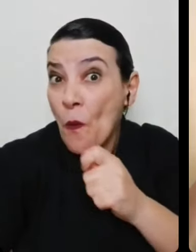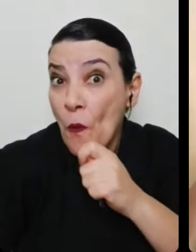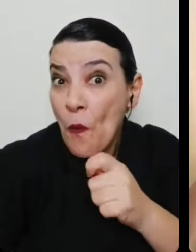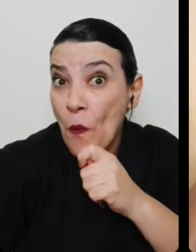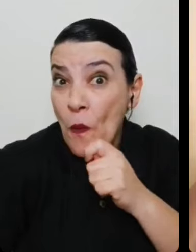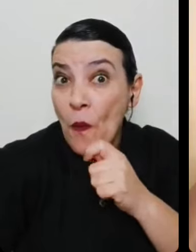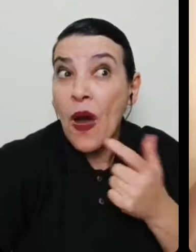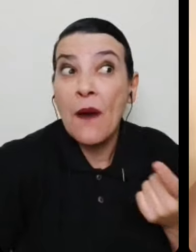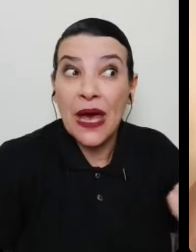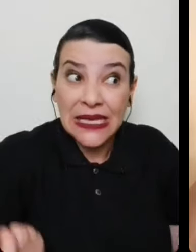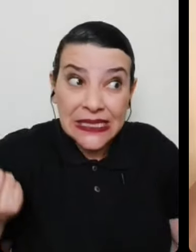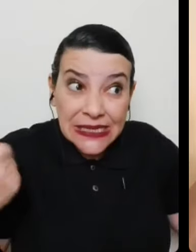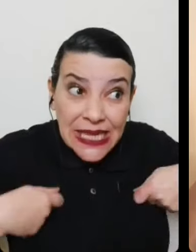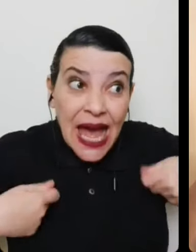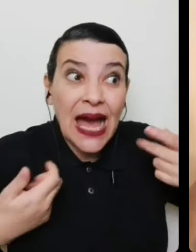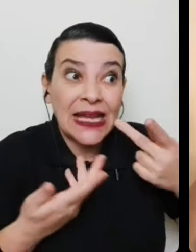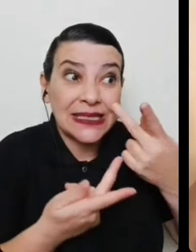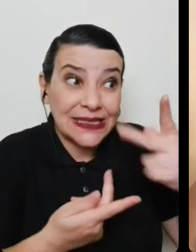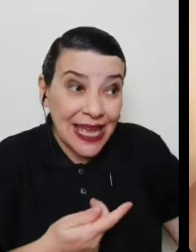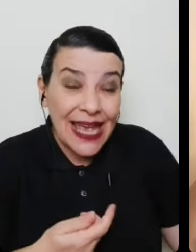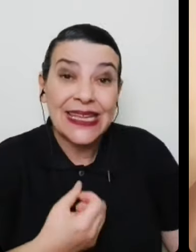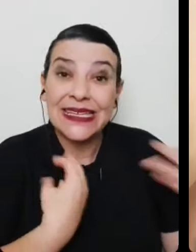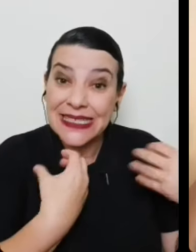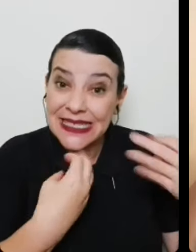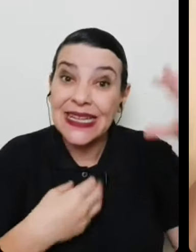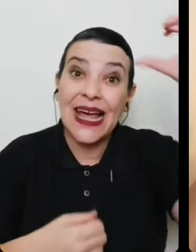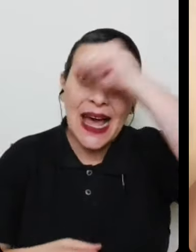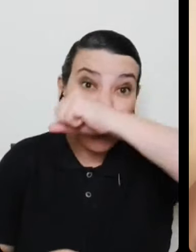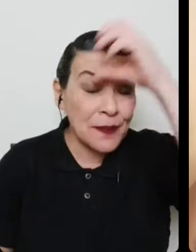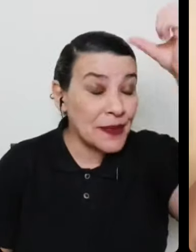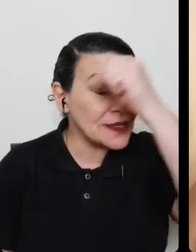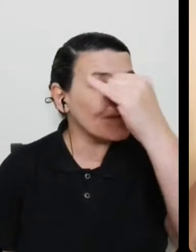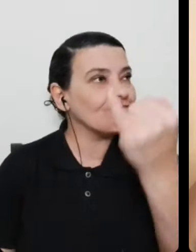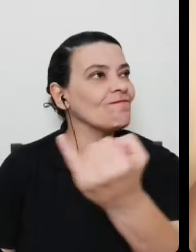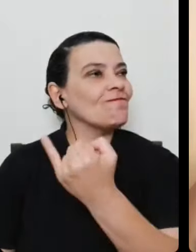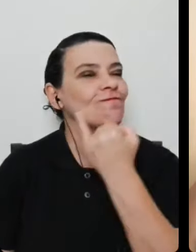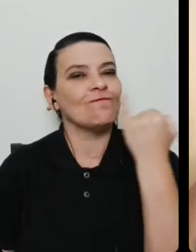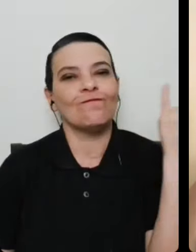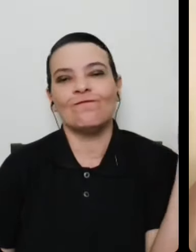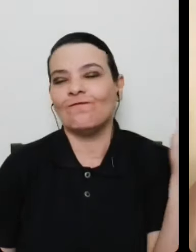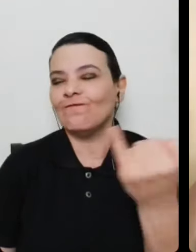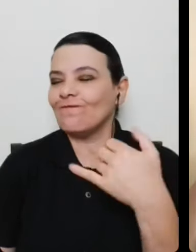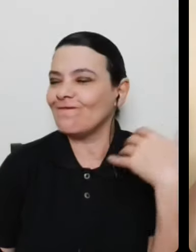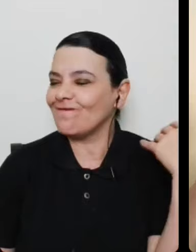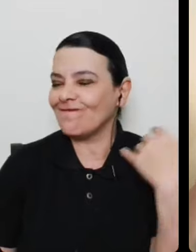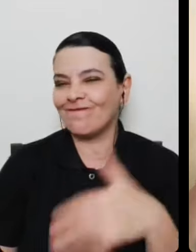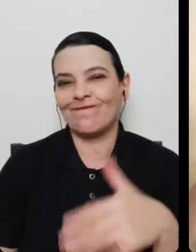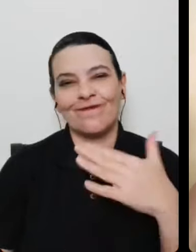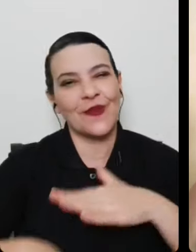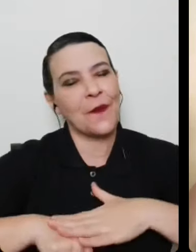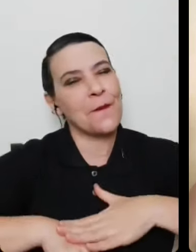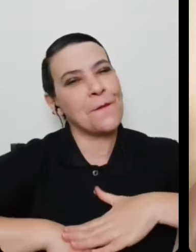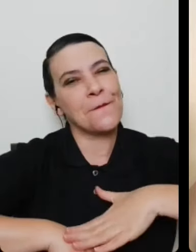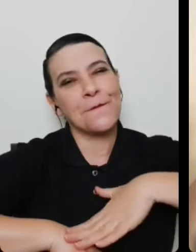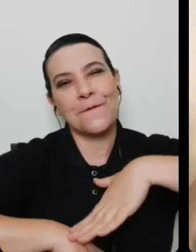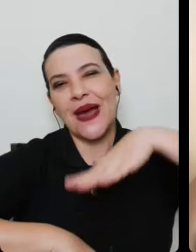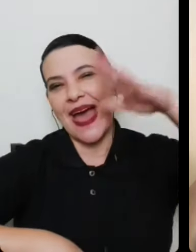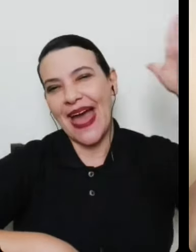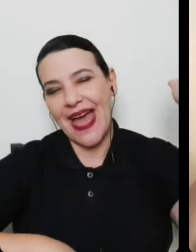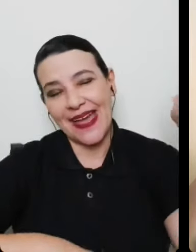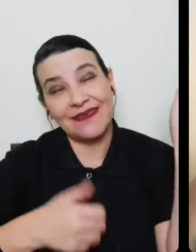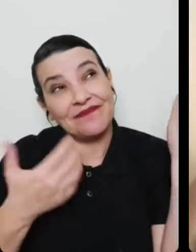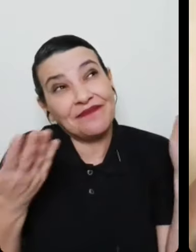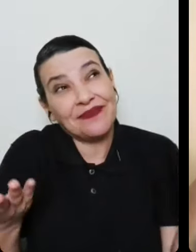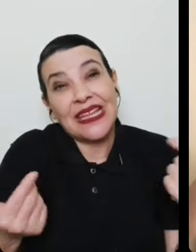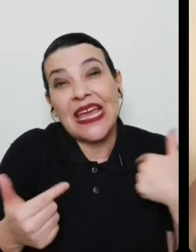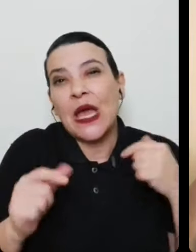o que eu pesquisei, mas de uma forma mais intensa do que o que eu consegui passar, ou do que eu